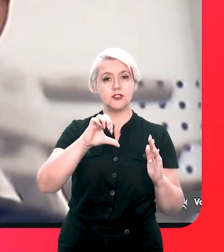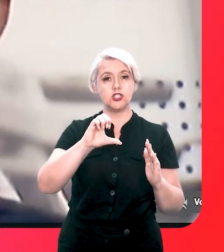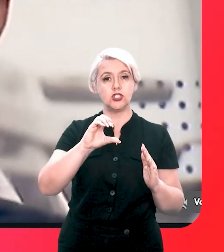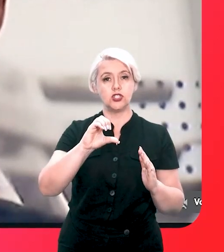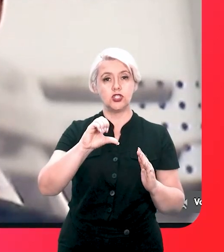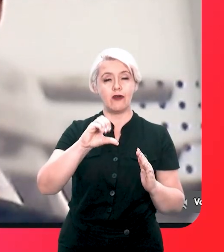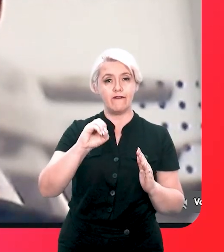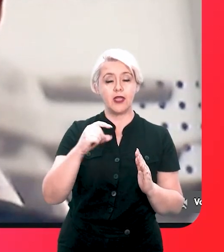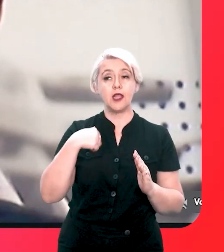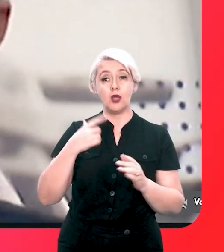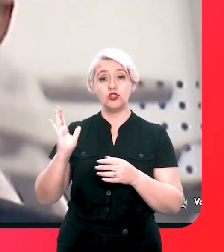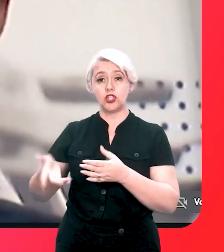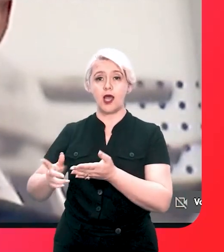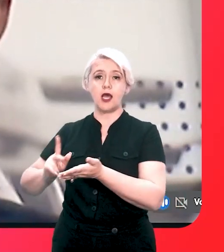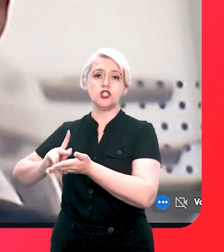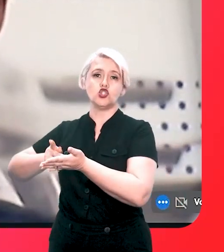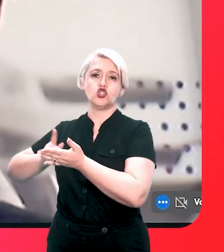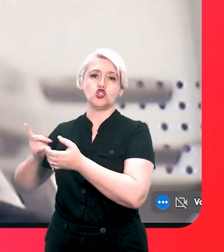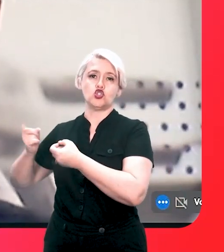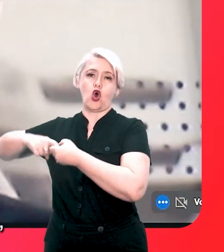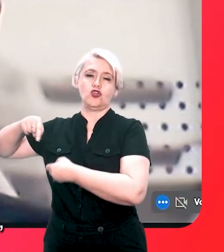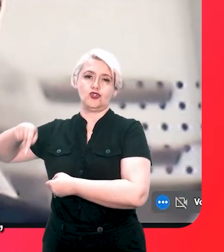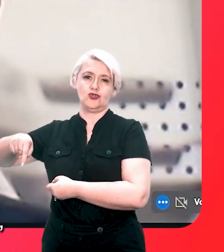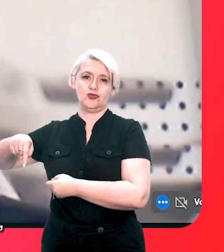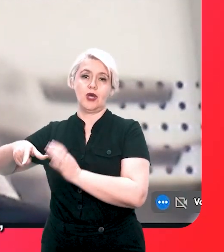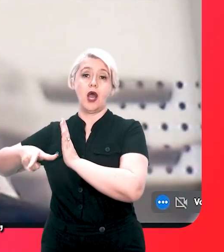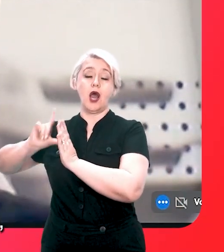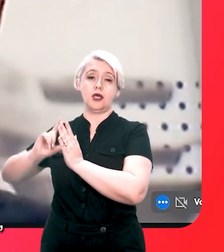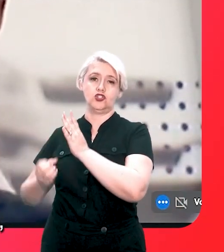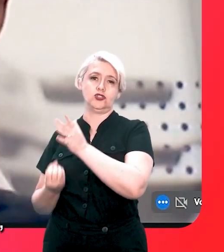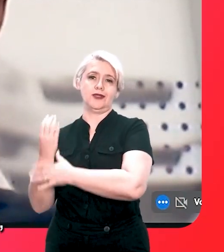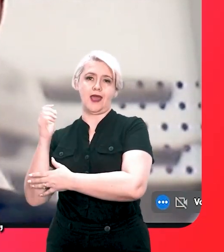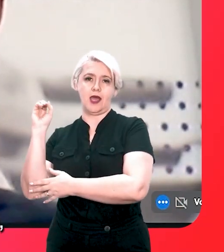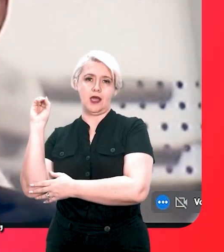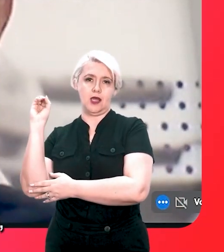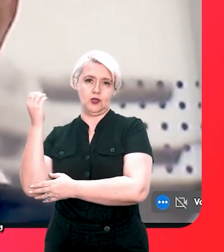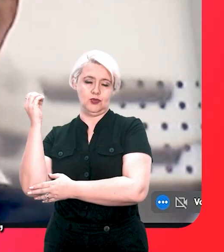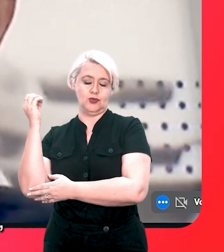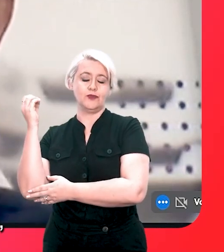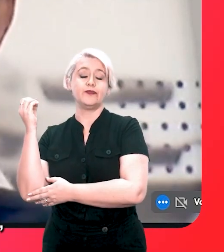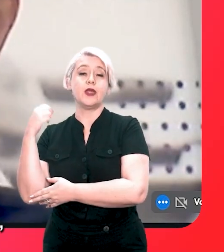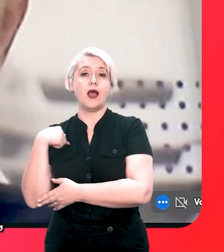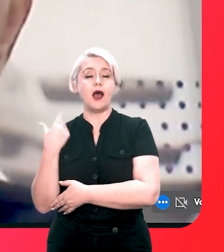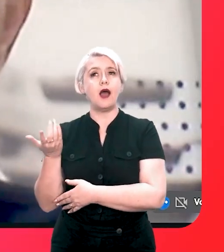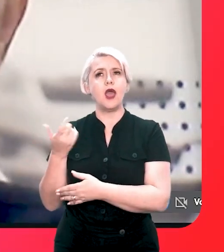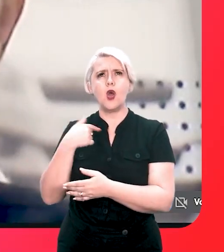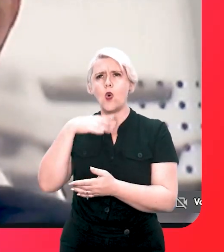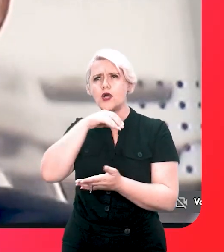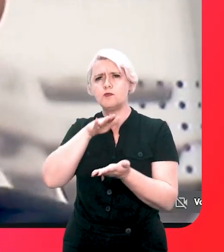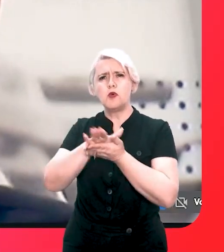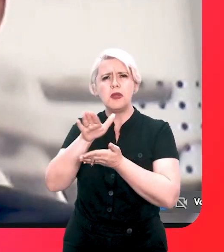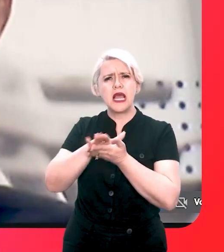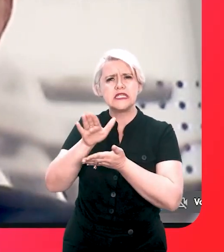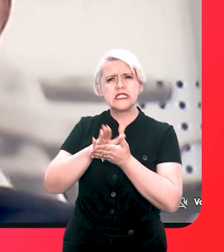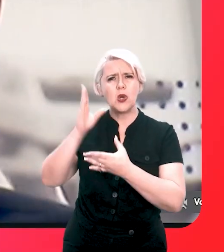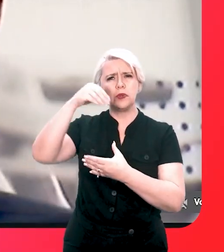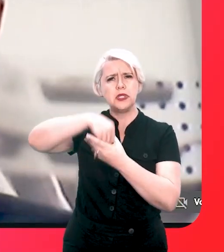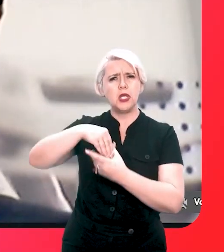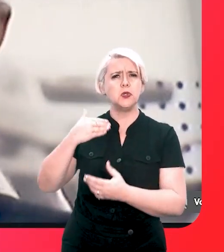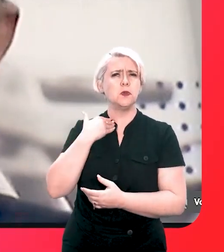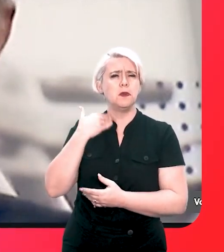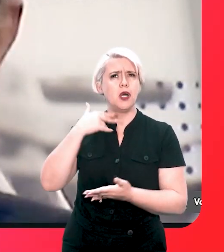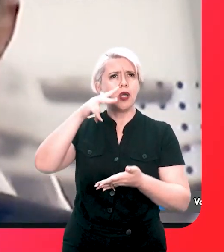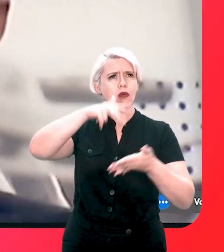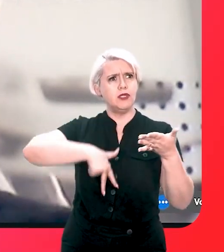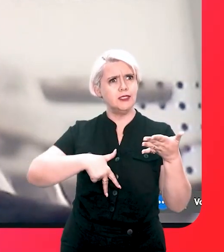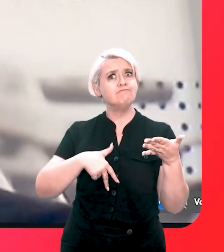estado do Rio Grande do Sul. Eu já era associado. Em algum momento, em alguma publicação interna do banco, eu li alguma coisa, me